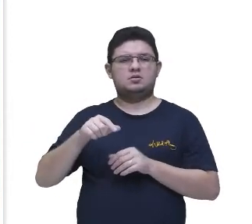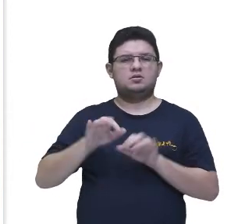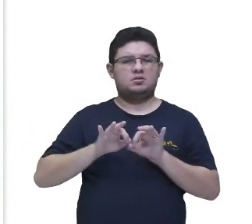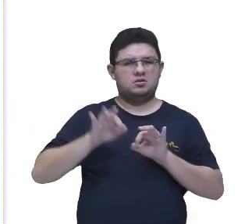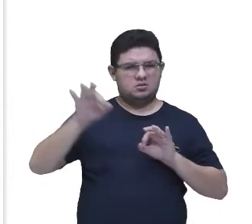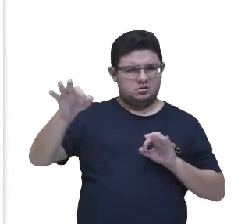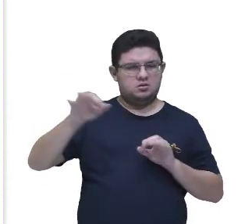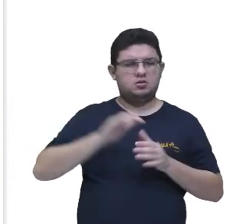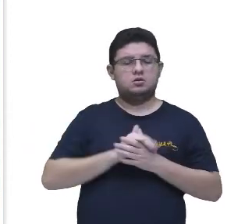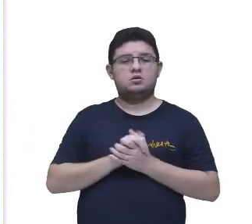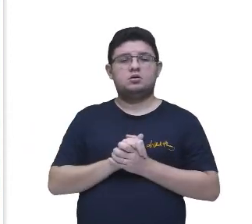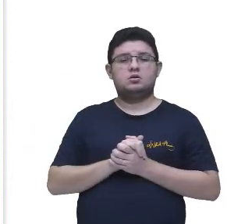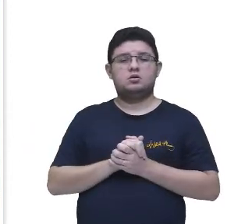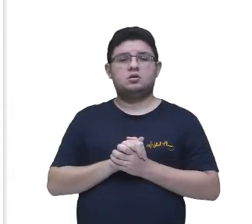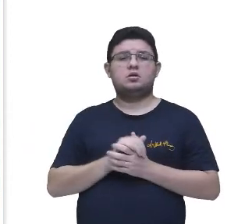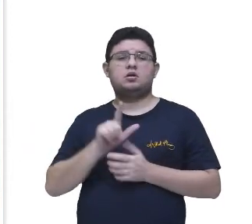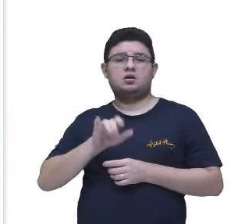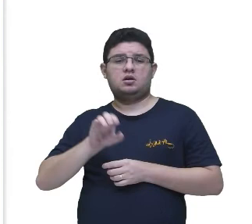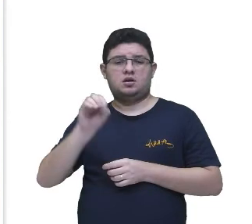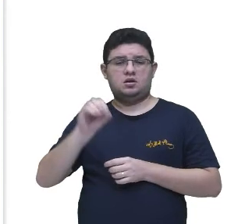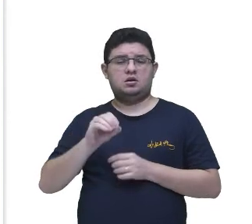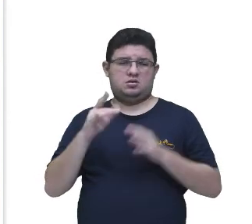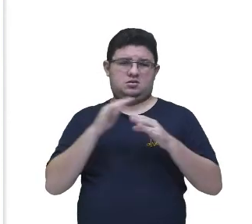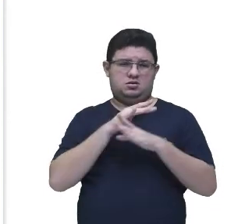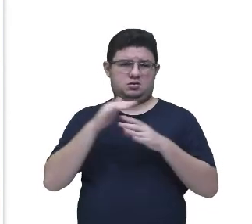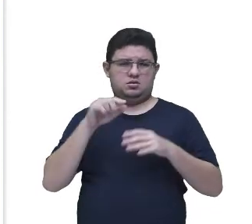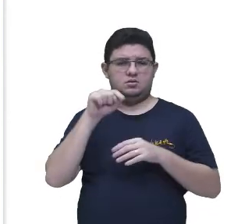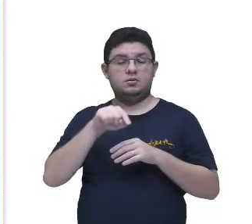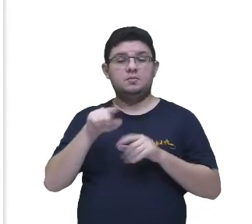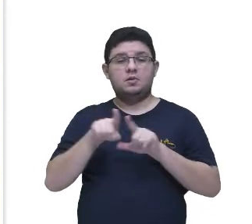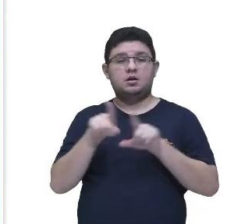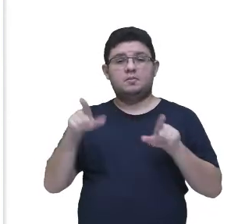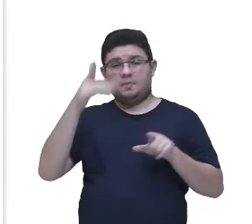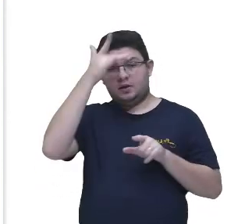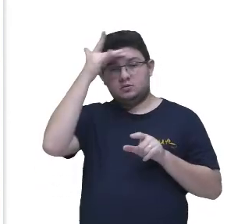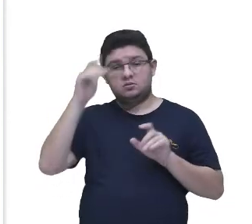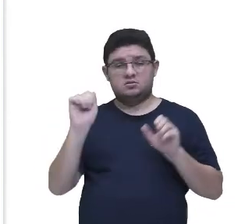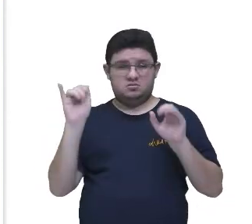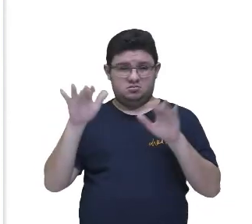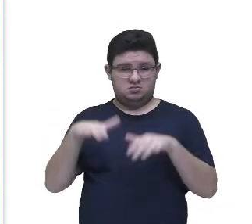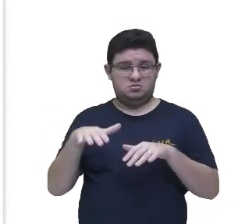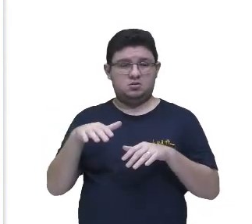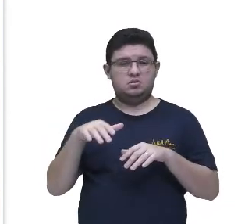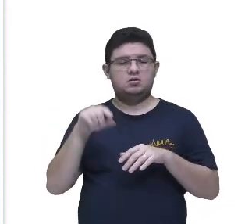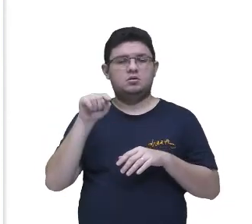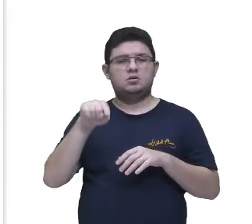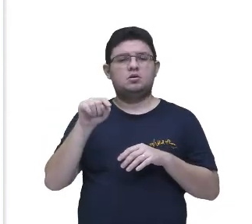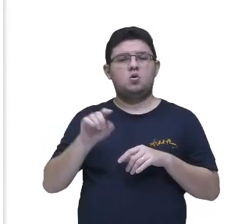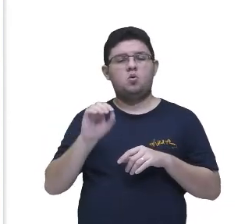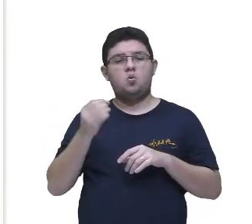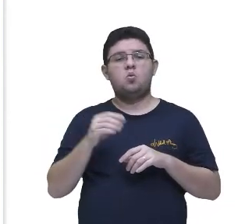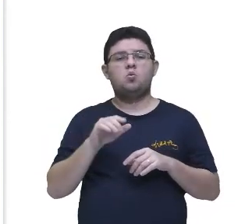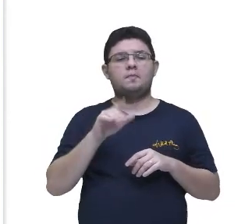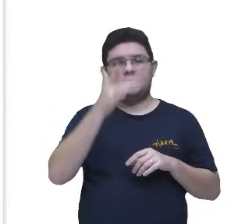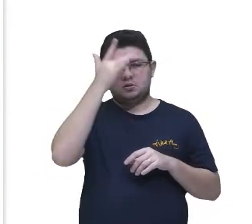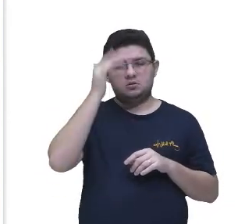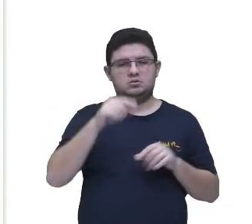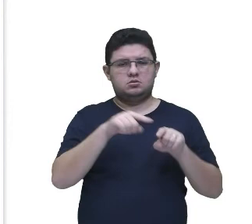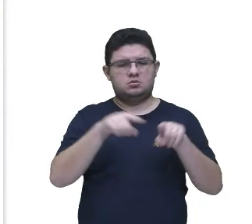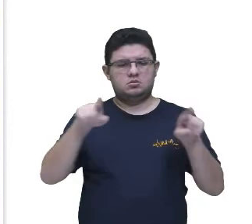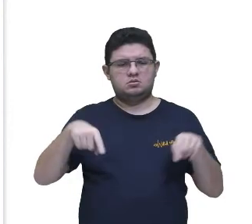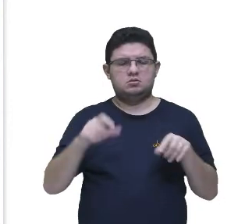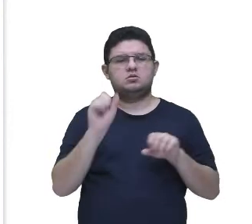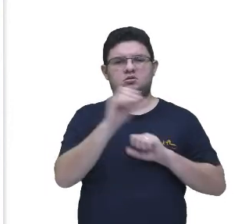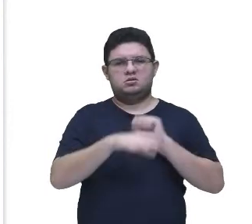os lixos das cidades. É frequente, porém, pessoas usarem os terrenos abandonados ou da própria rua para esse fim, né? Pessoas que